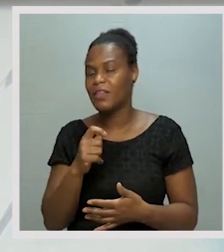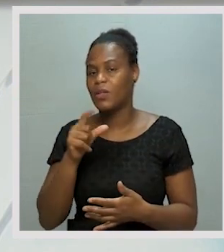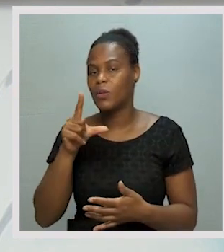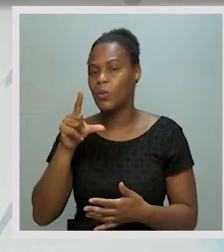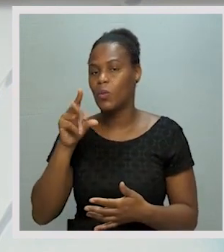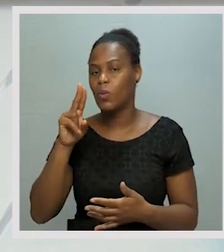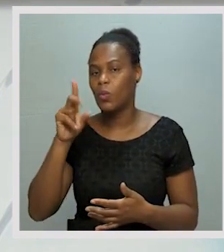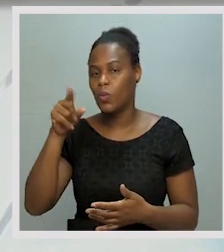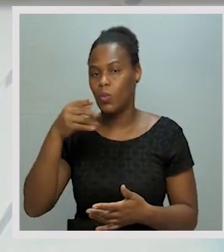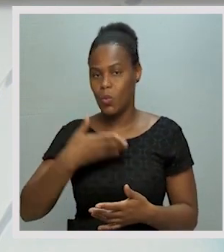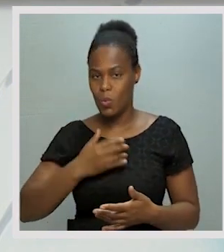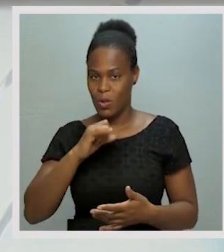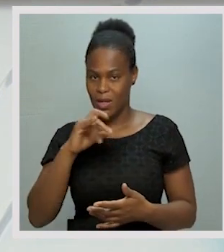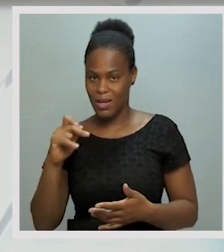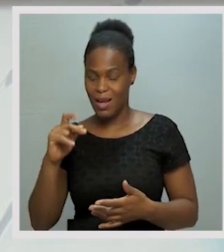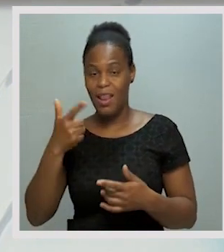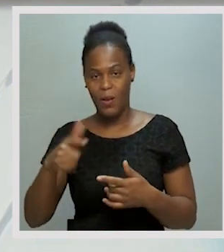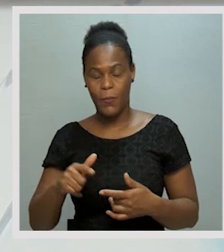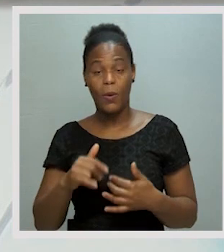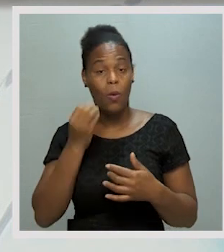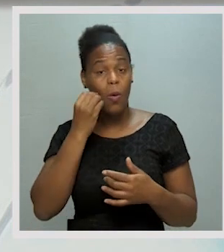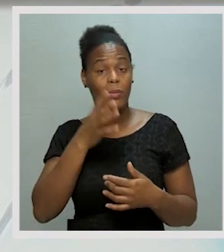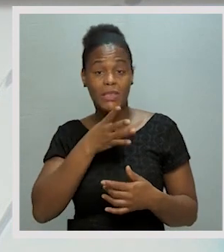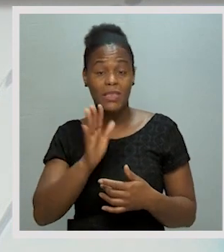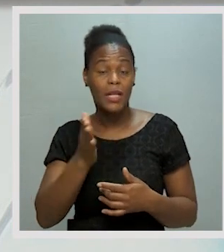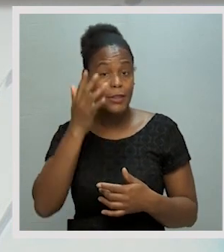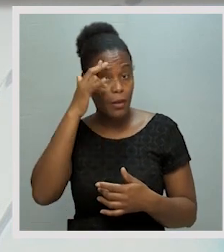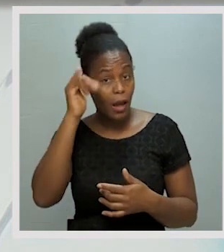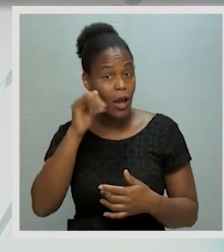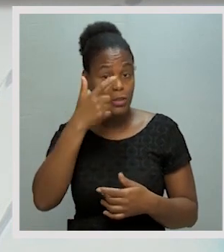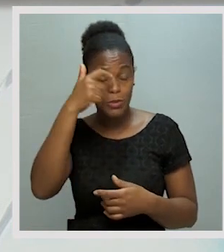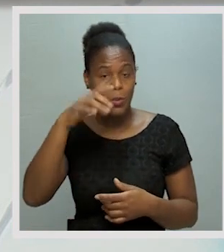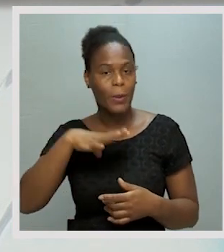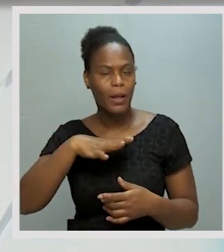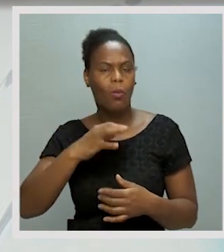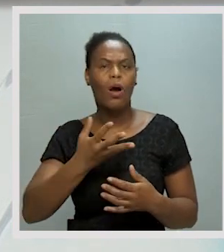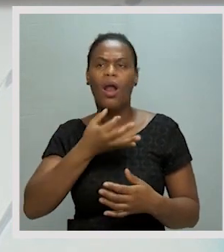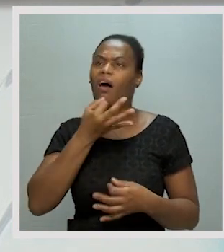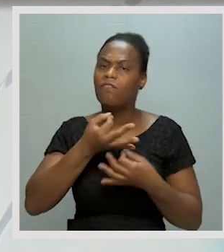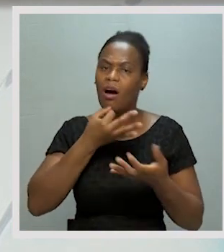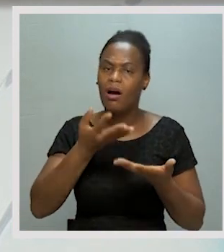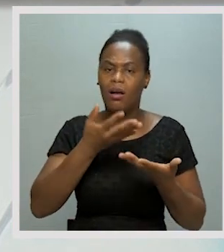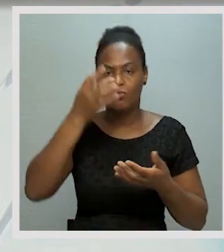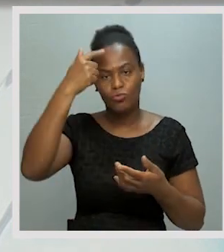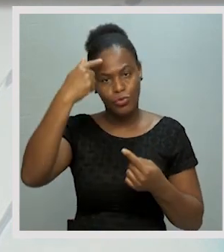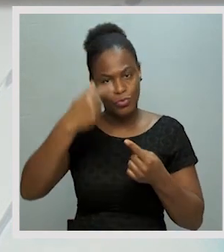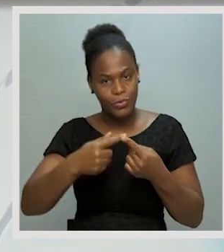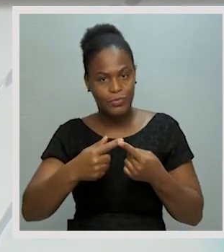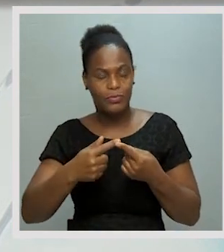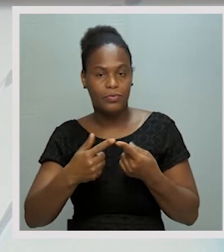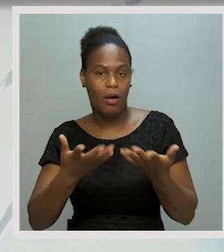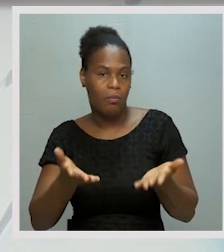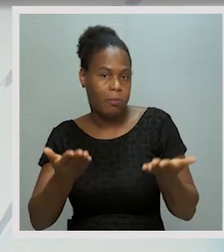língua. Como eu disse, é a intenção que as pessoas têm quando estão a falar, não é? O objetivo que